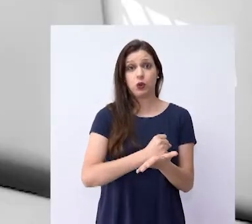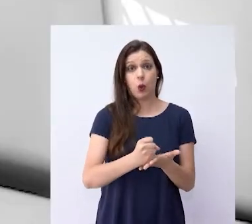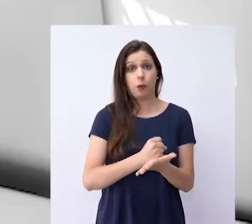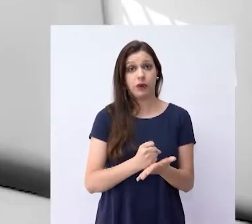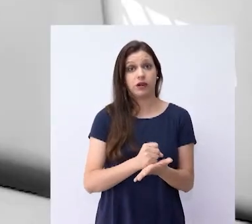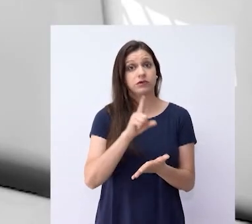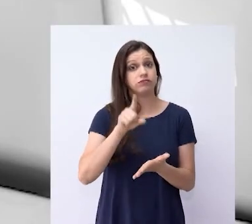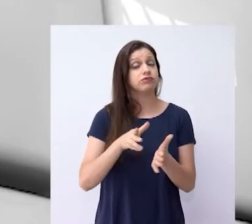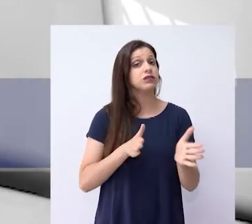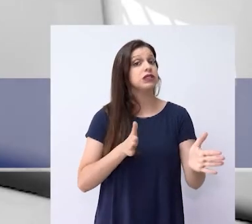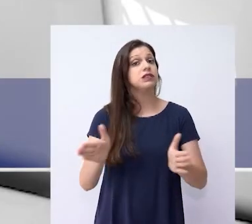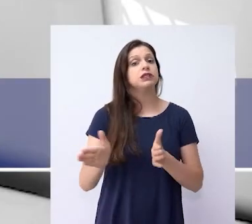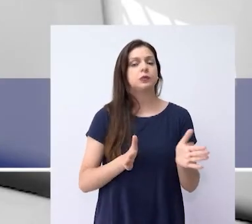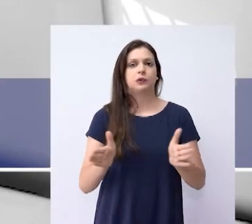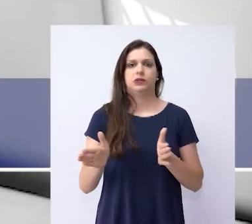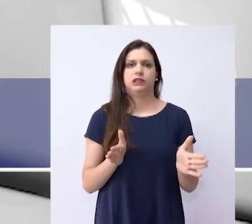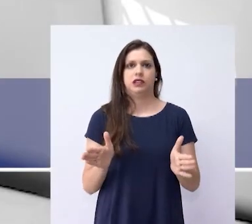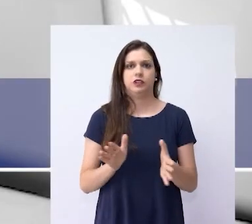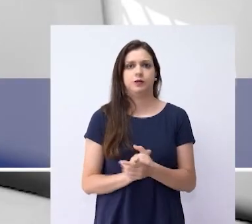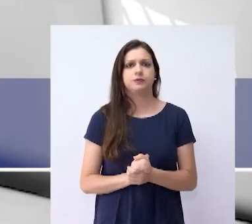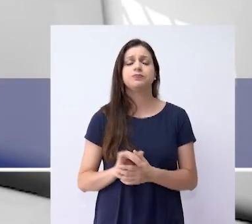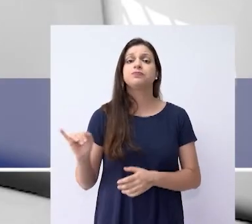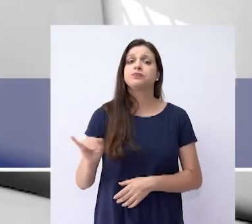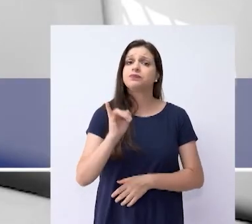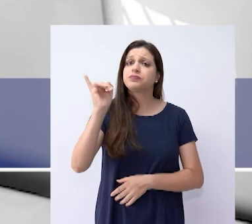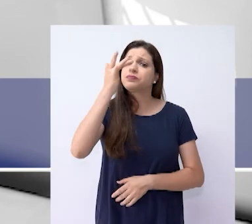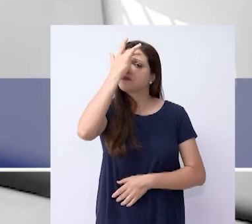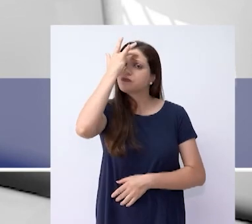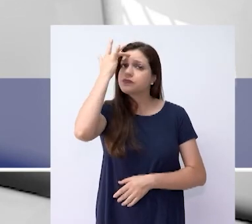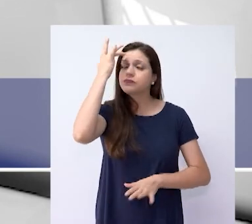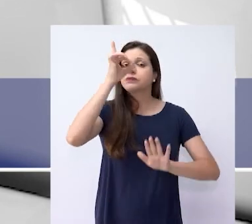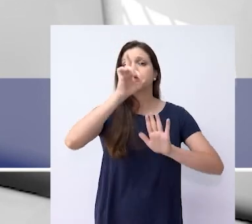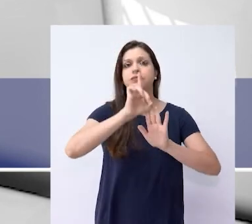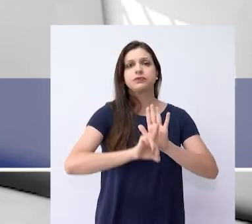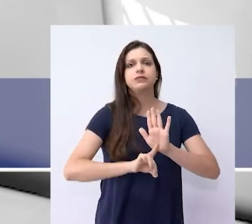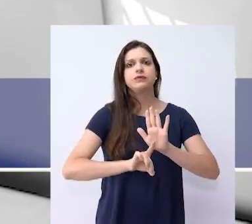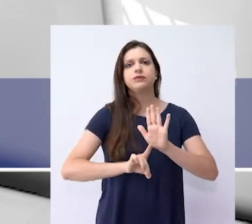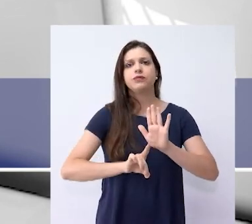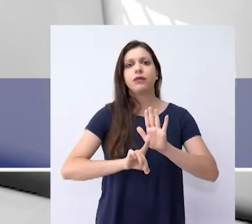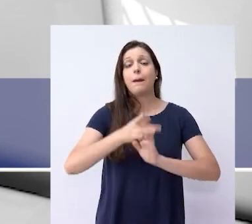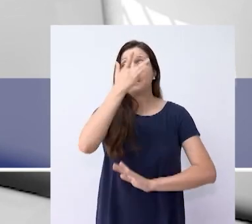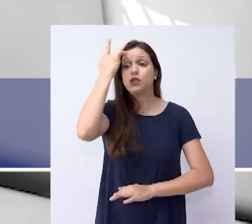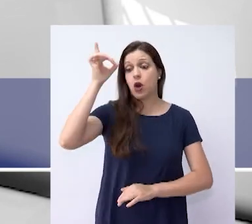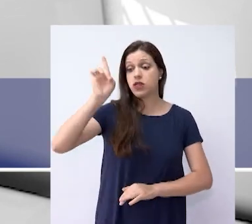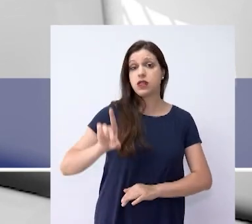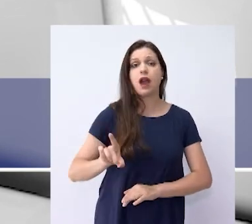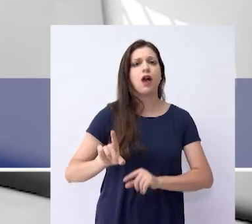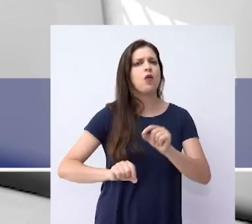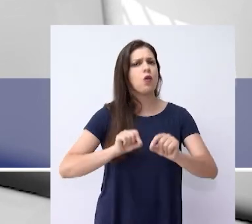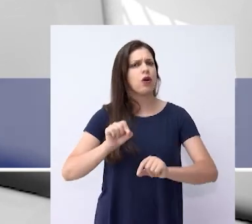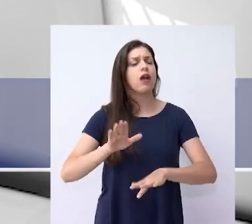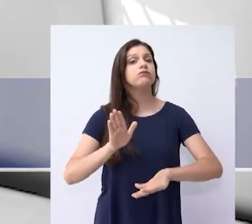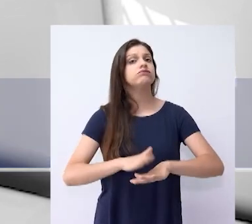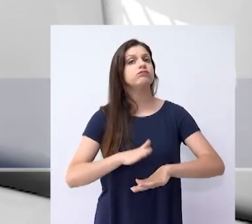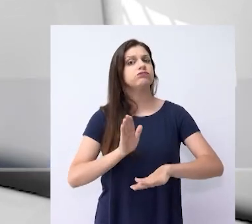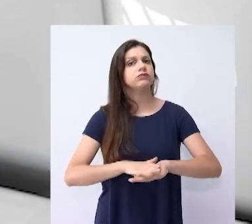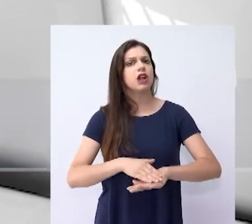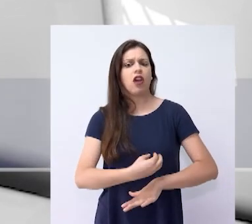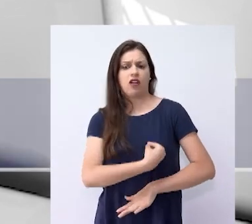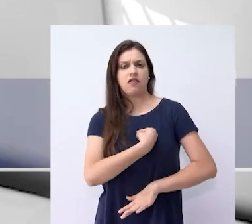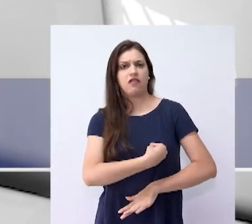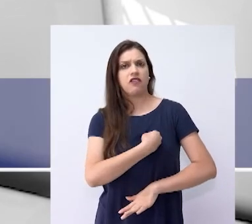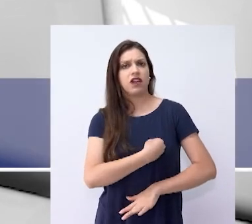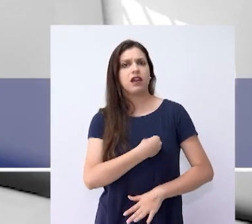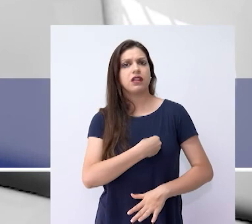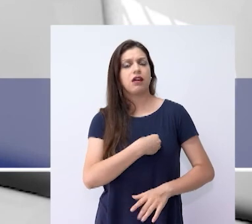aos documentos acessíveis, é muito importante as pessoas com deficiência ter cada vez mais autonomia